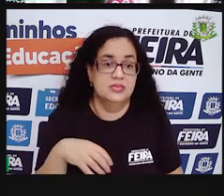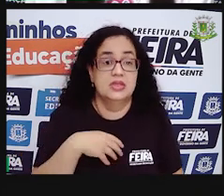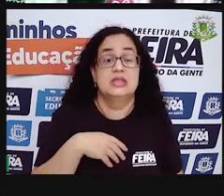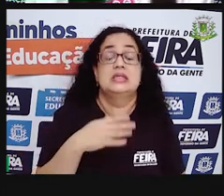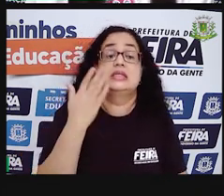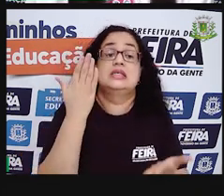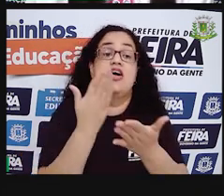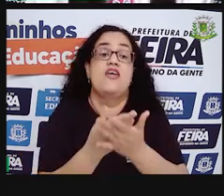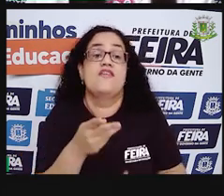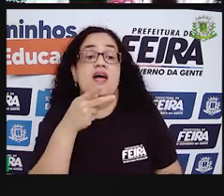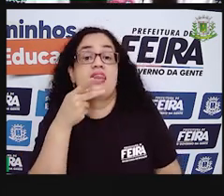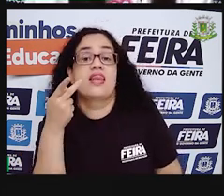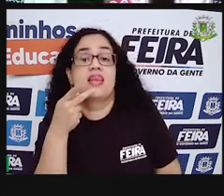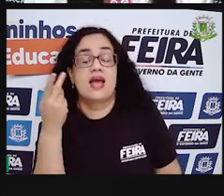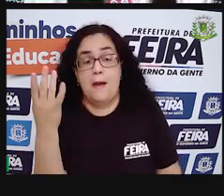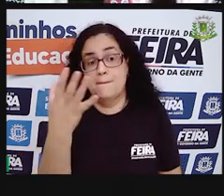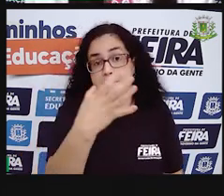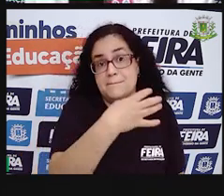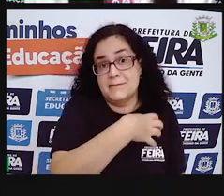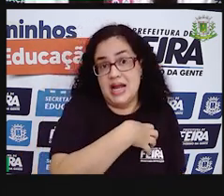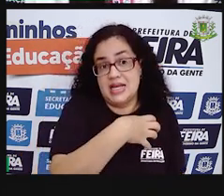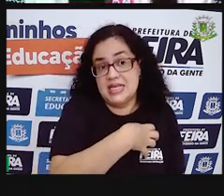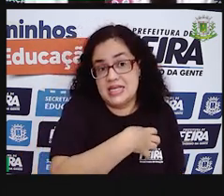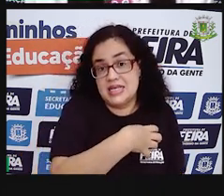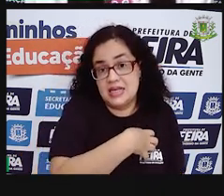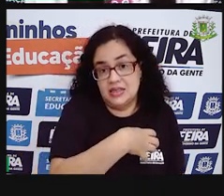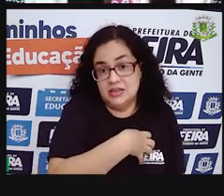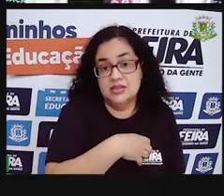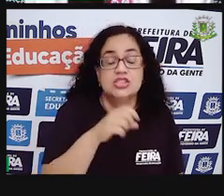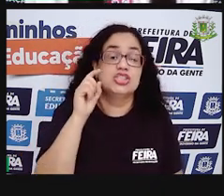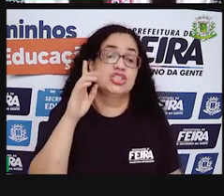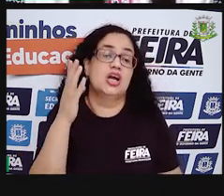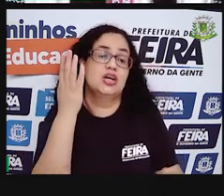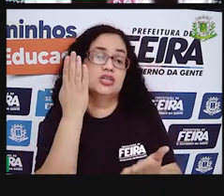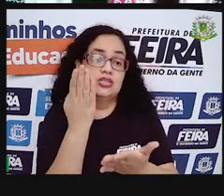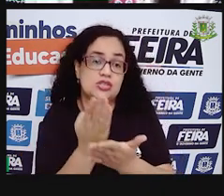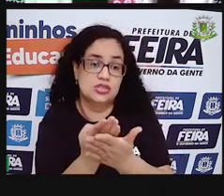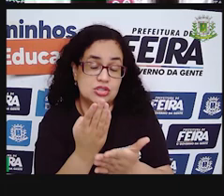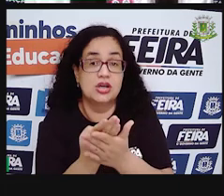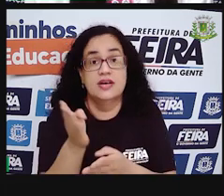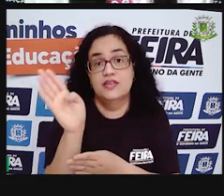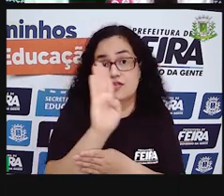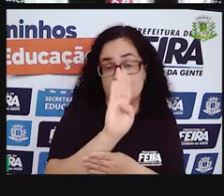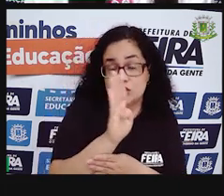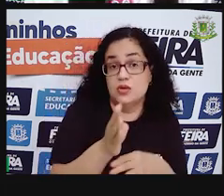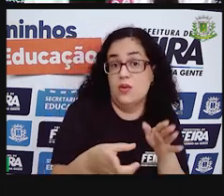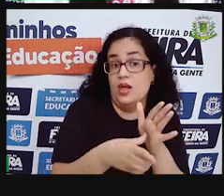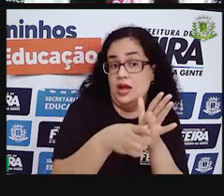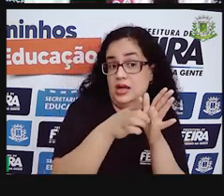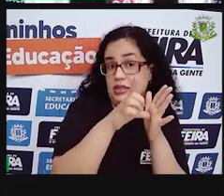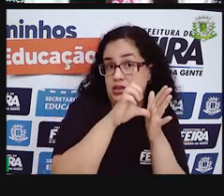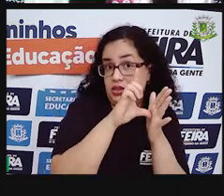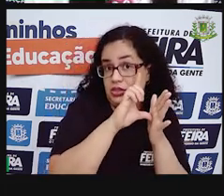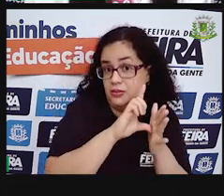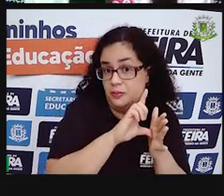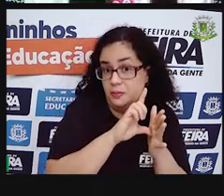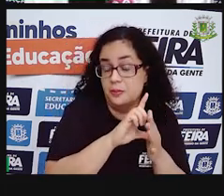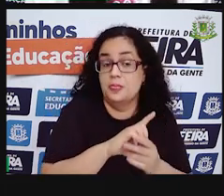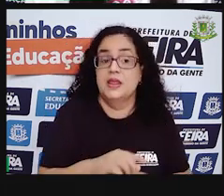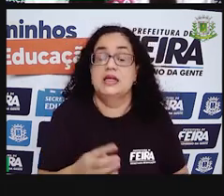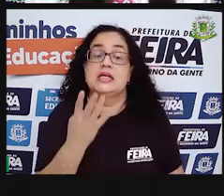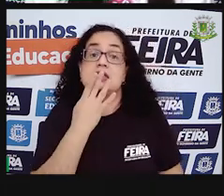falando aí, ó, da Bahia. A gente já estudou numa videoaula anterior, não é? Que as